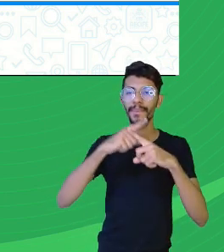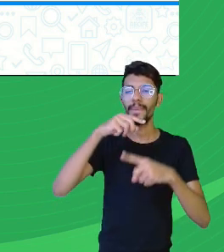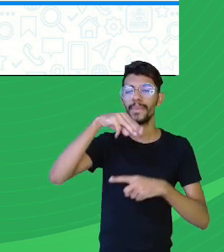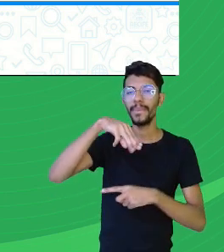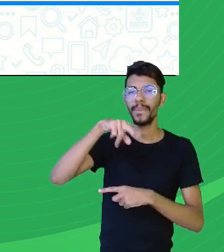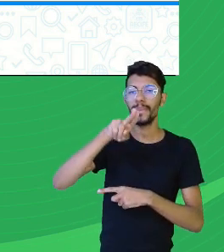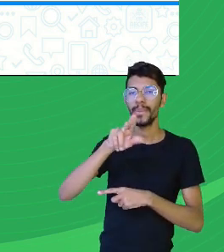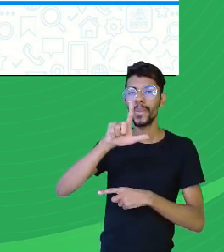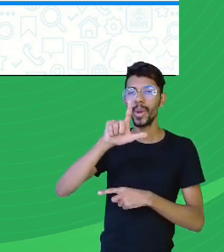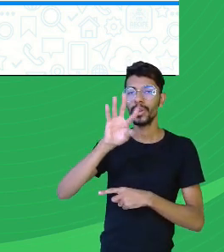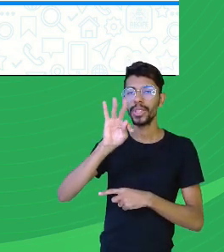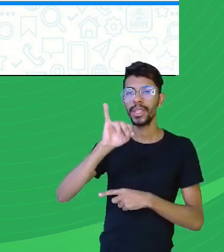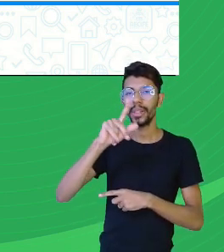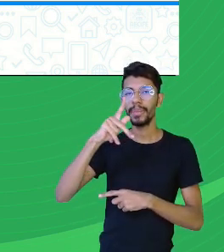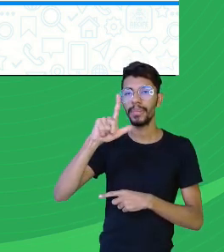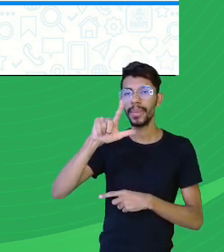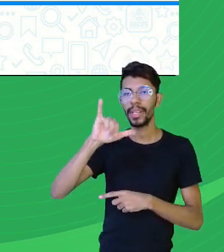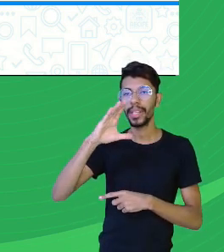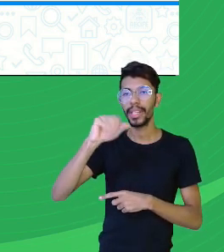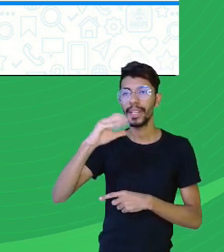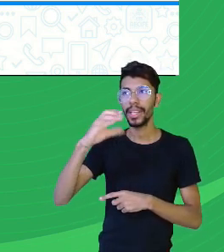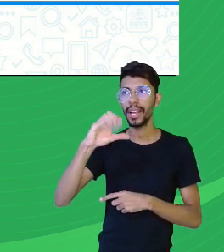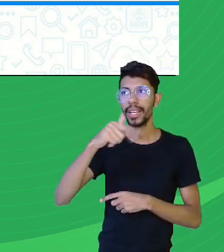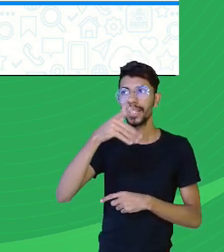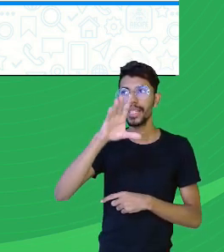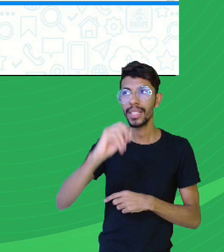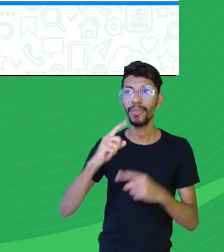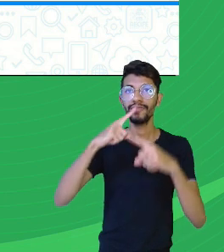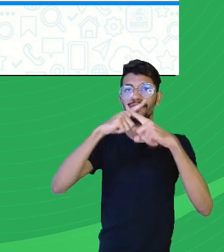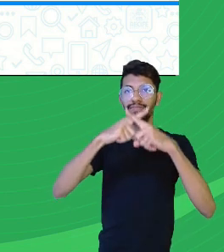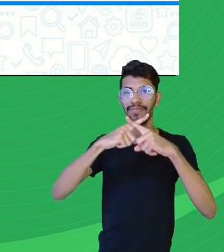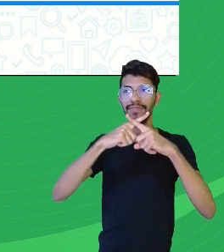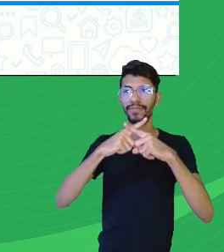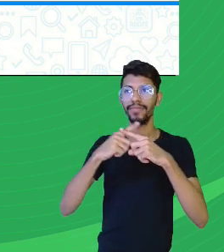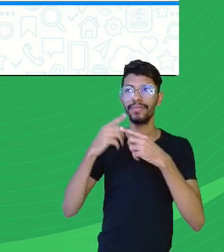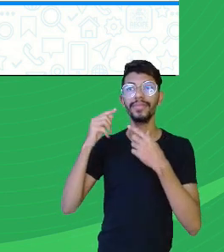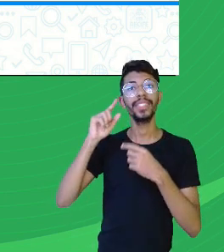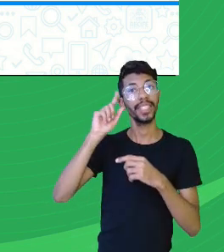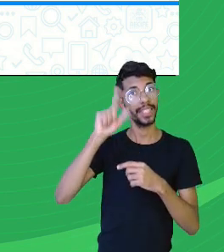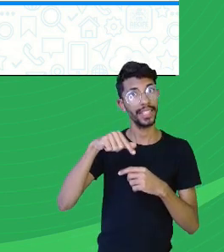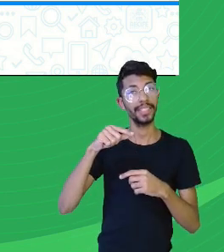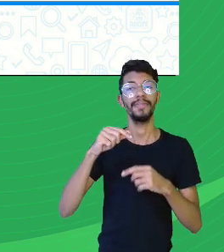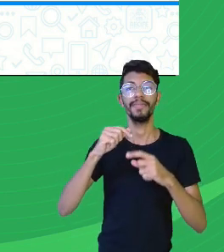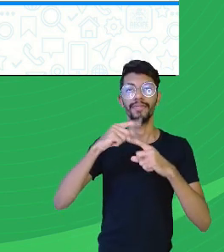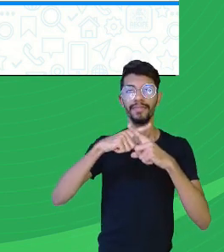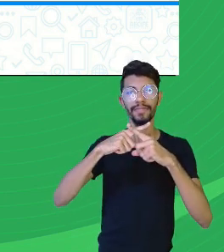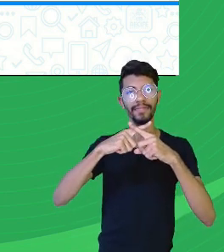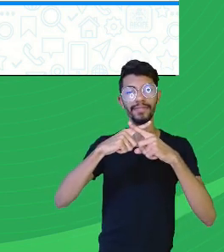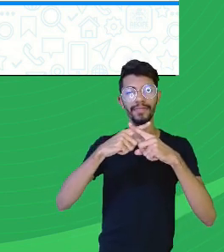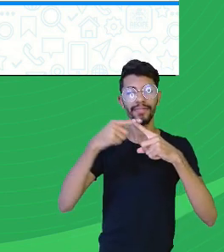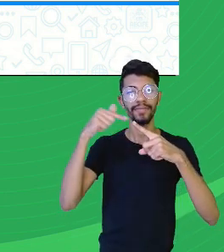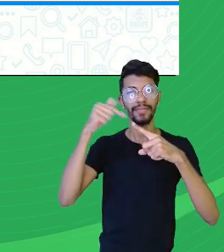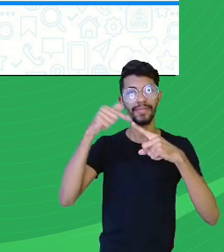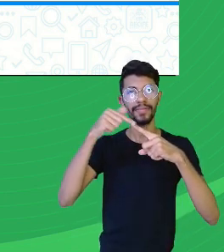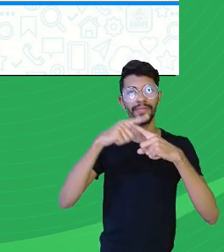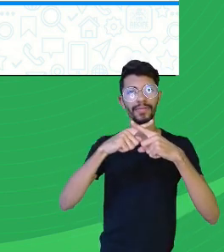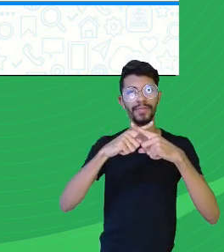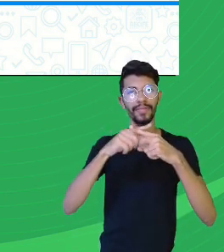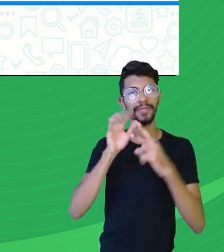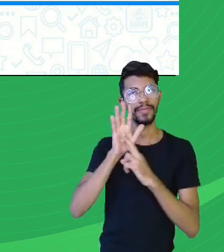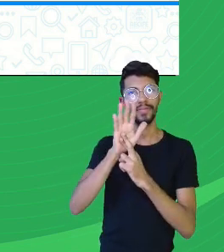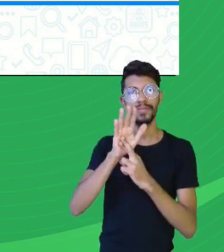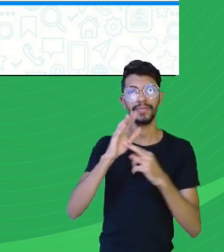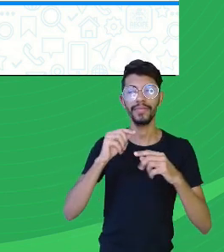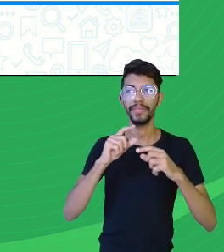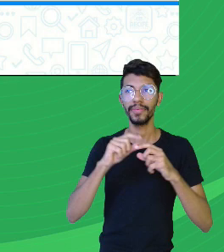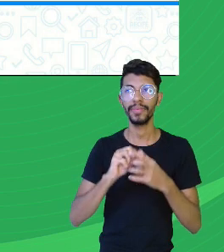Multiplicação. Isso mesmo, o sinalzinho da multiplicação é o X, que vocês já sabem. E nós